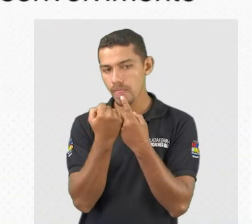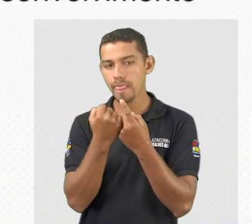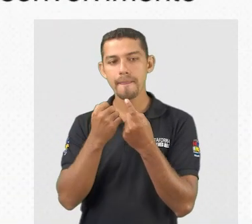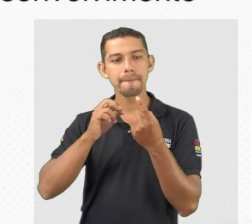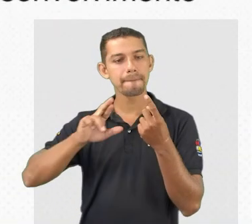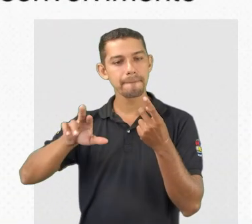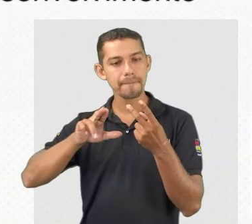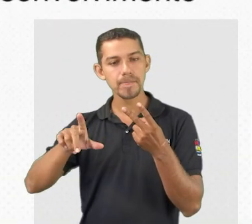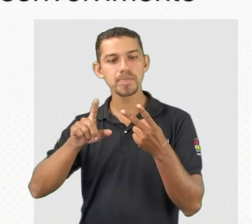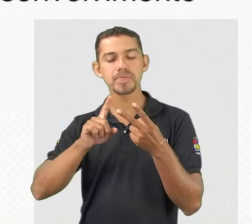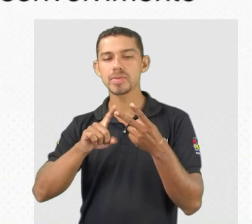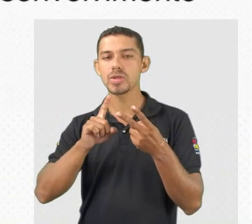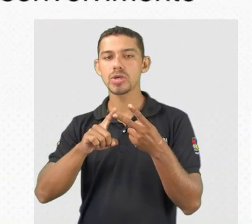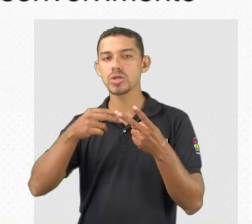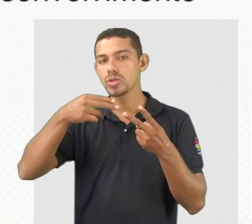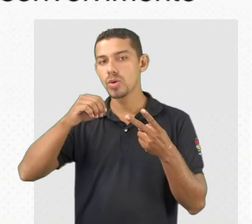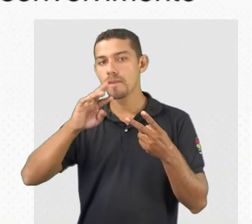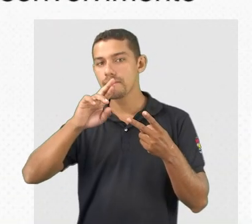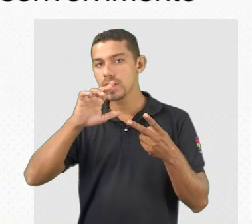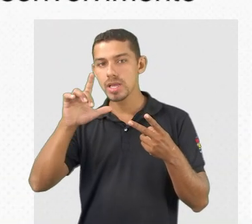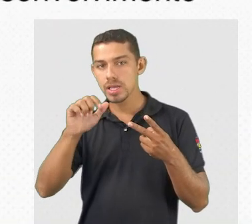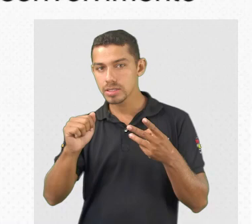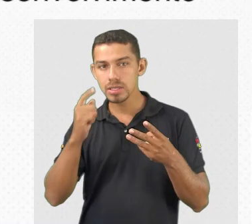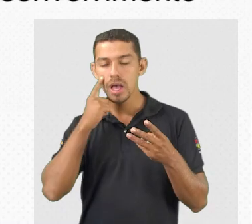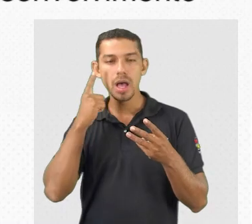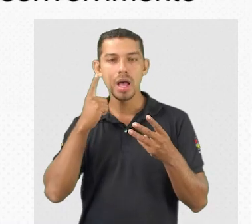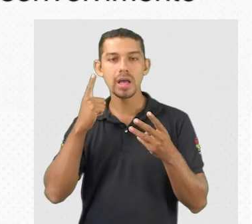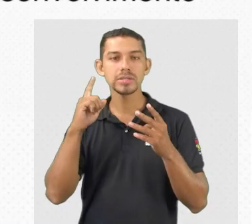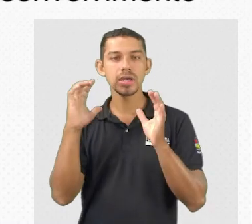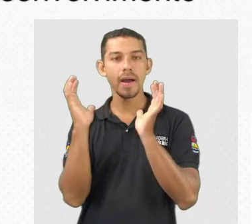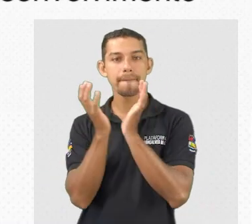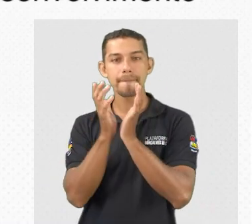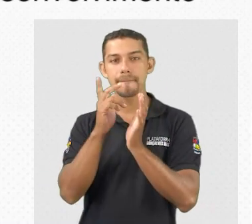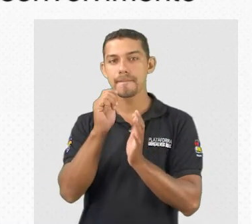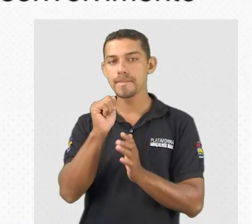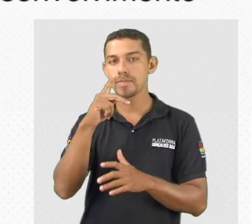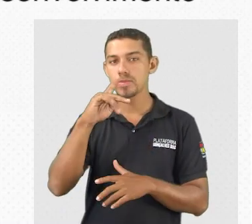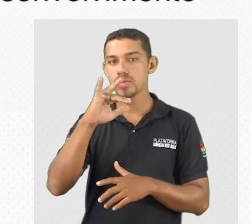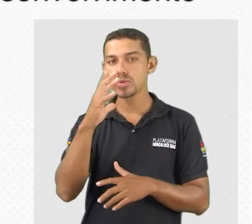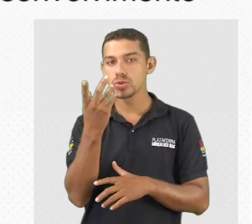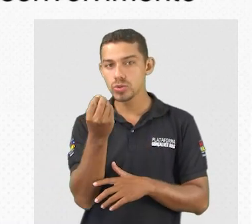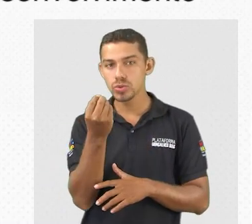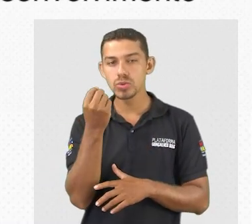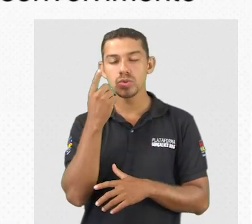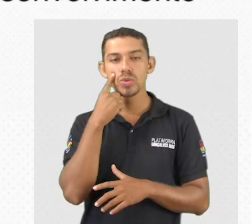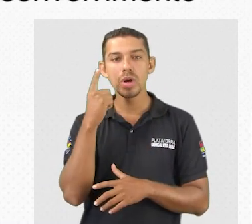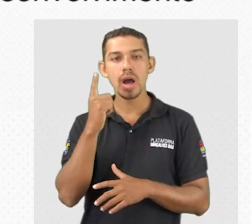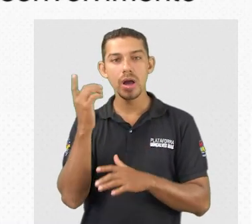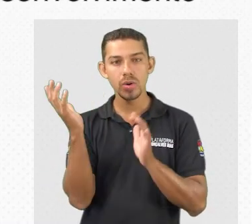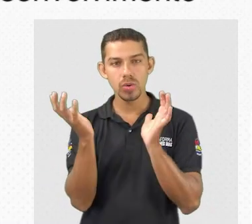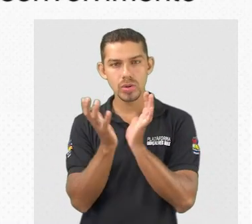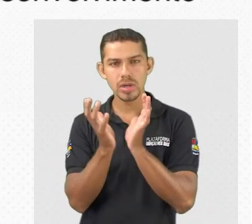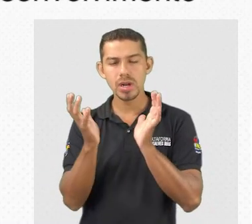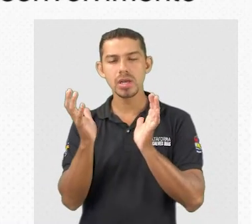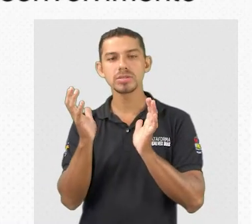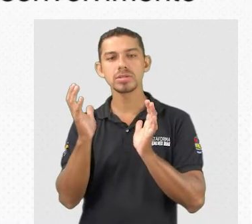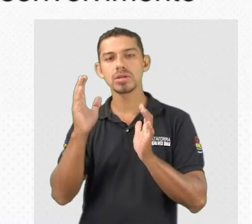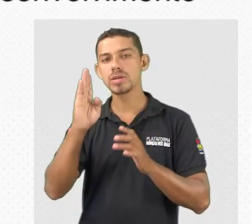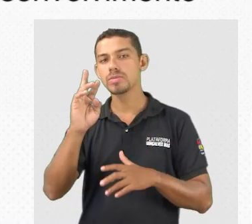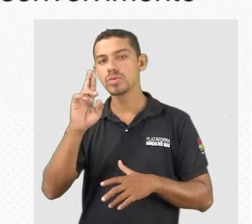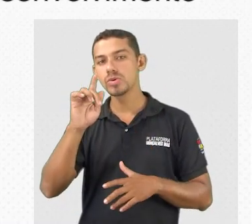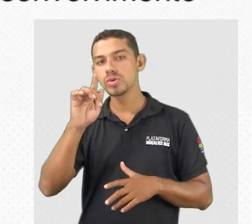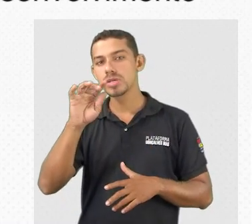a nobreza, não é mais toda aquela rede de apoio da monarquia, agora é a classe burguesa, uma vez